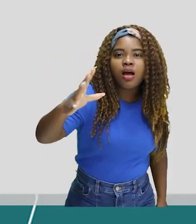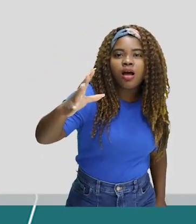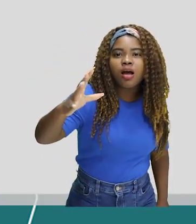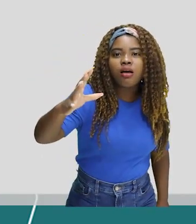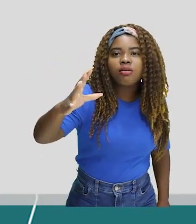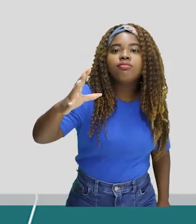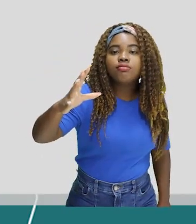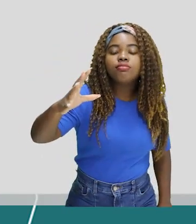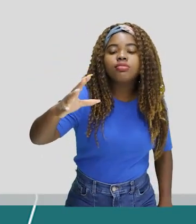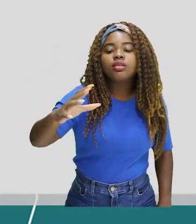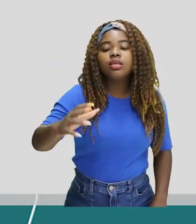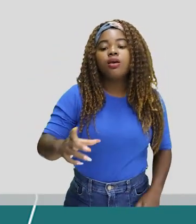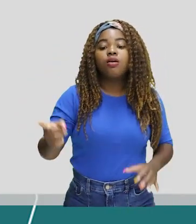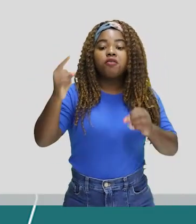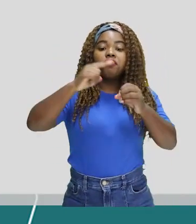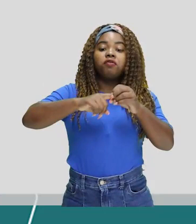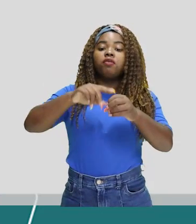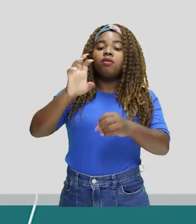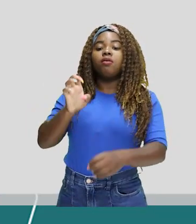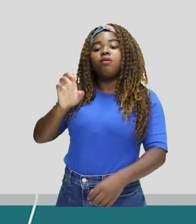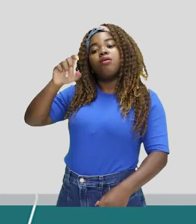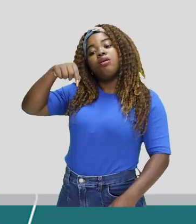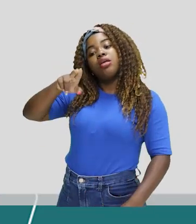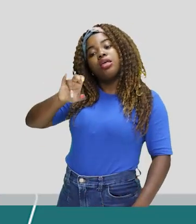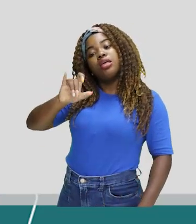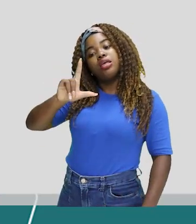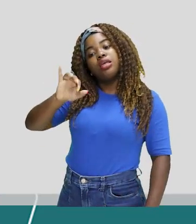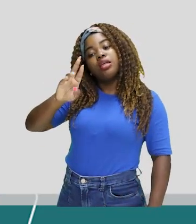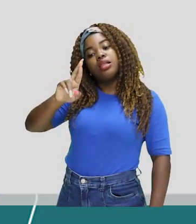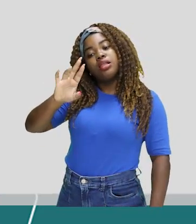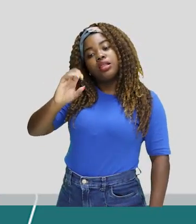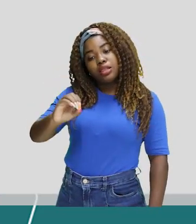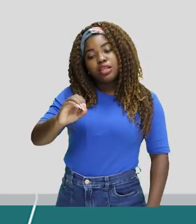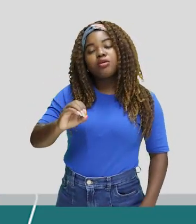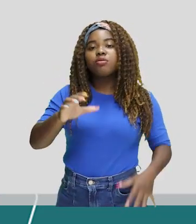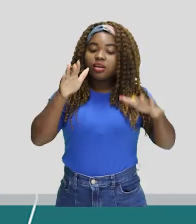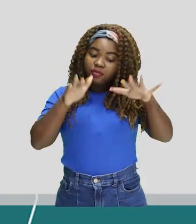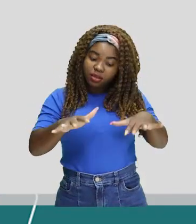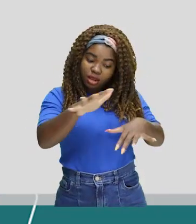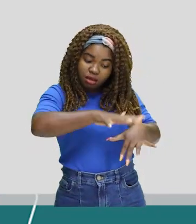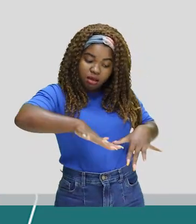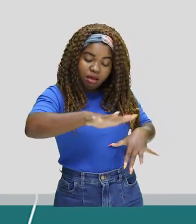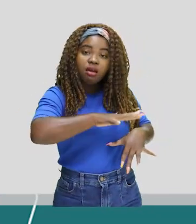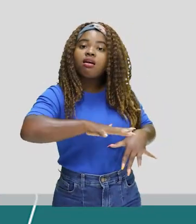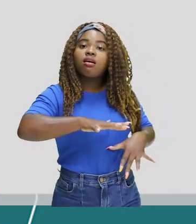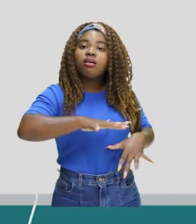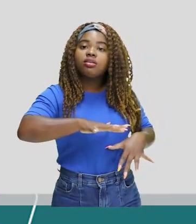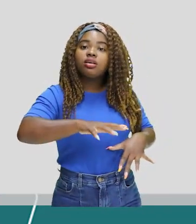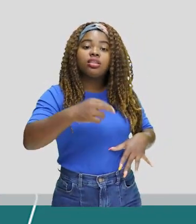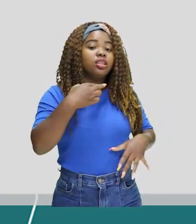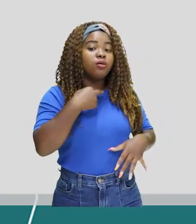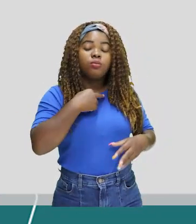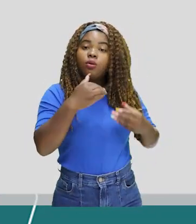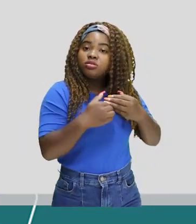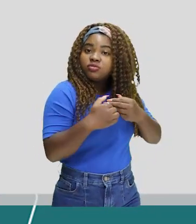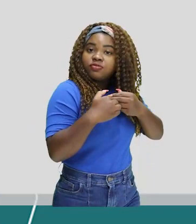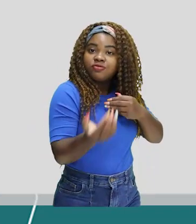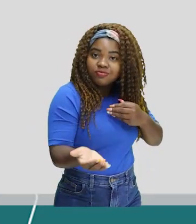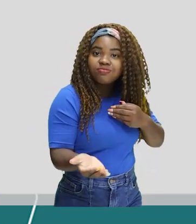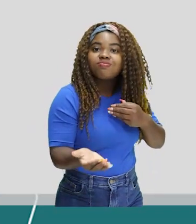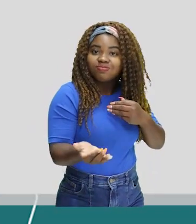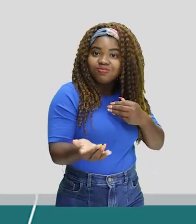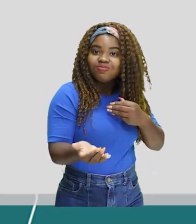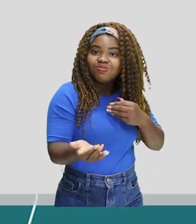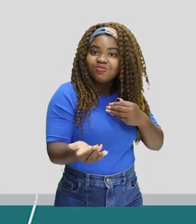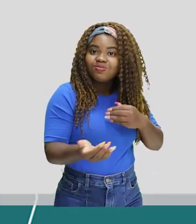existe a fase de recuperação, que é aquela que é tentar manter-se na área de arremesso. Então, esse atleta, mesmo sem a posse do